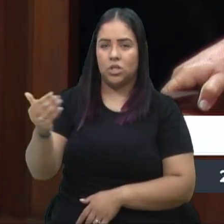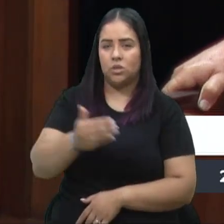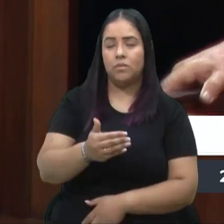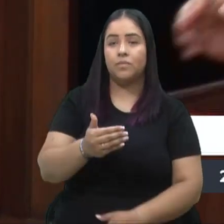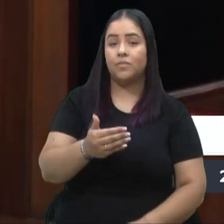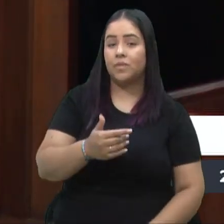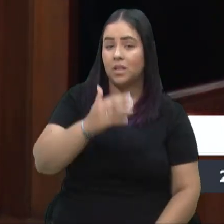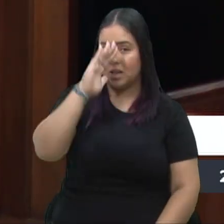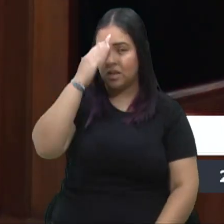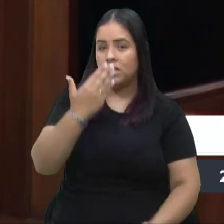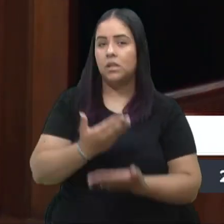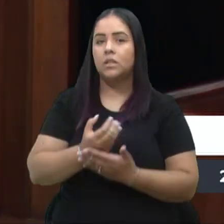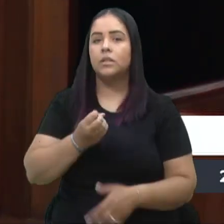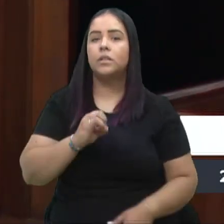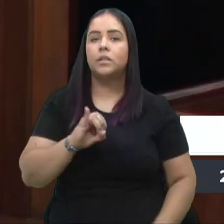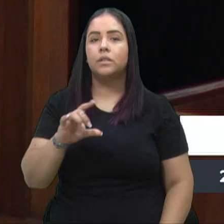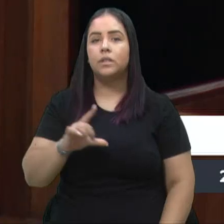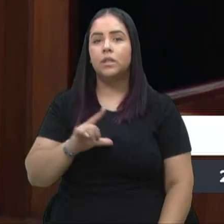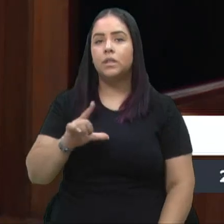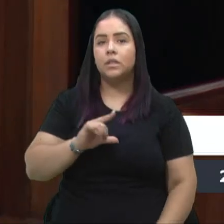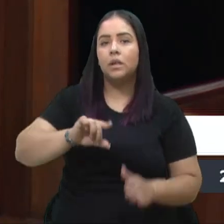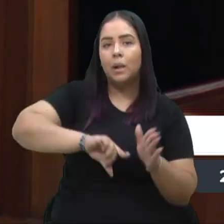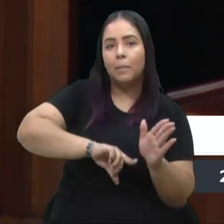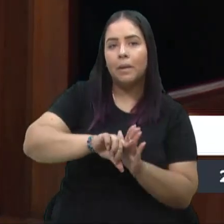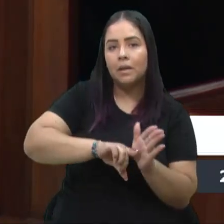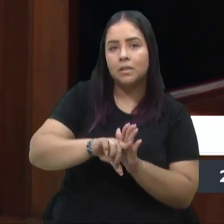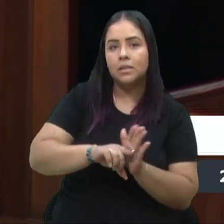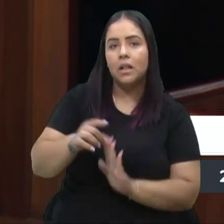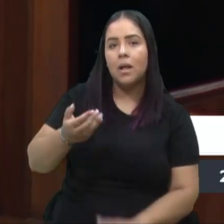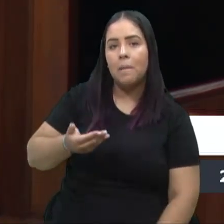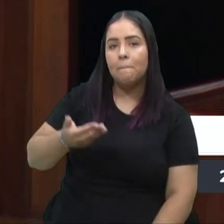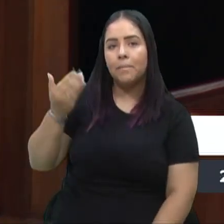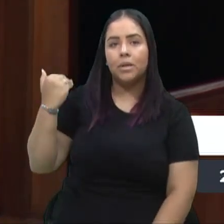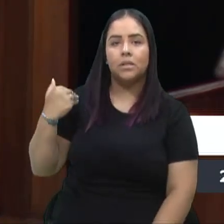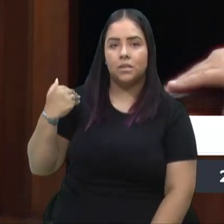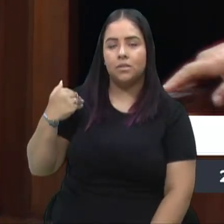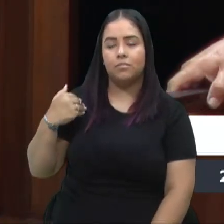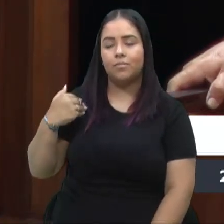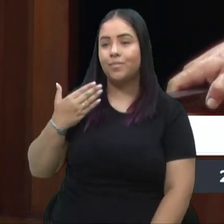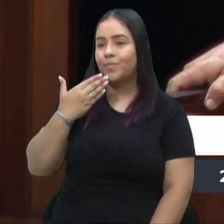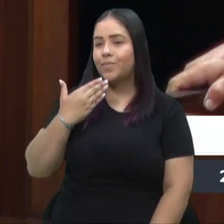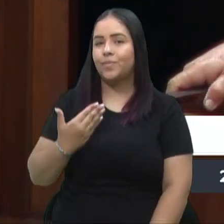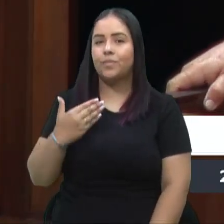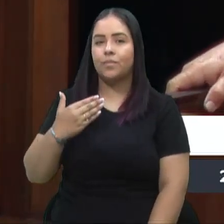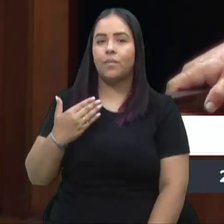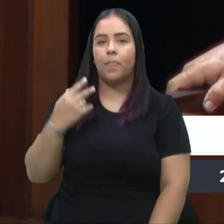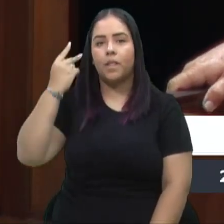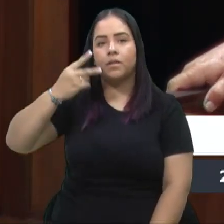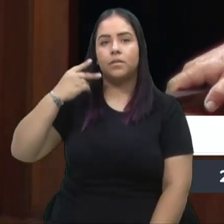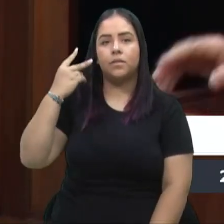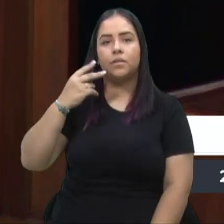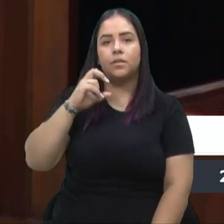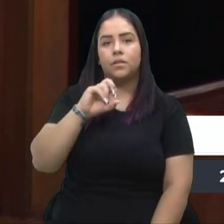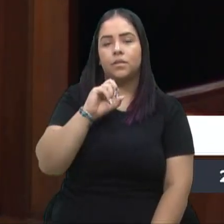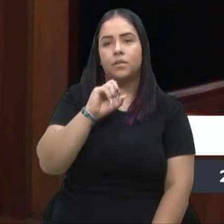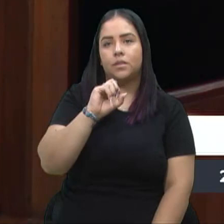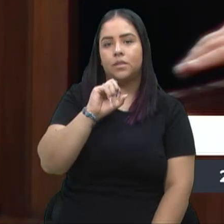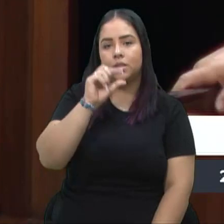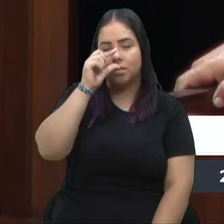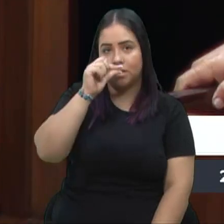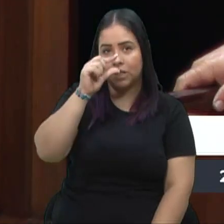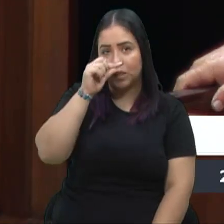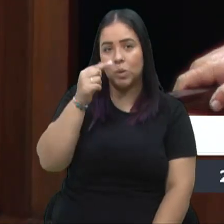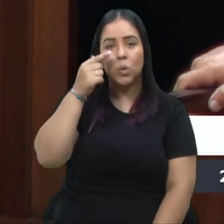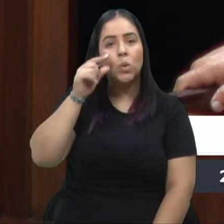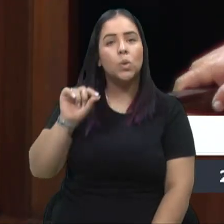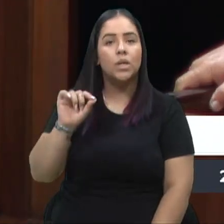acredito que se tivesse esse levantamento lá atrás a solicitação do vereador Sandro ali Talvez teria